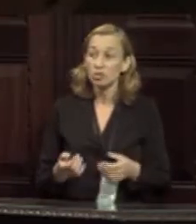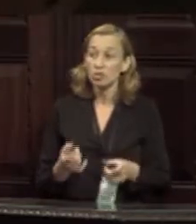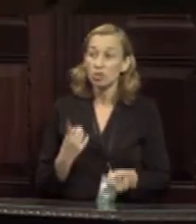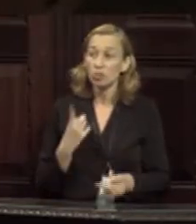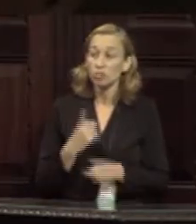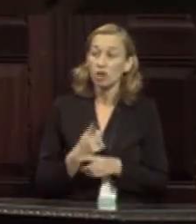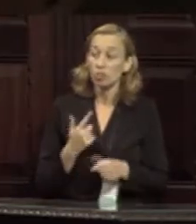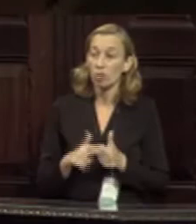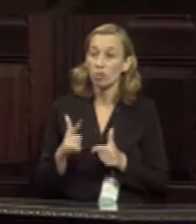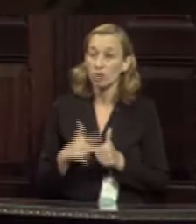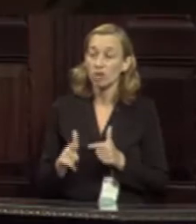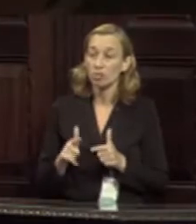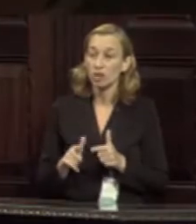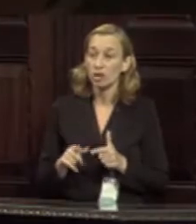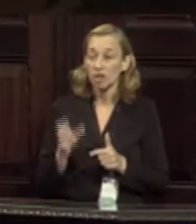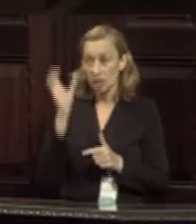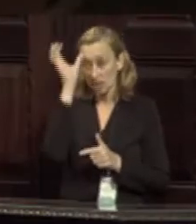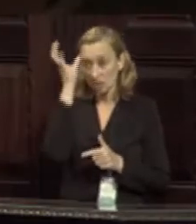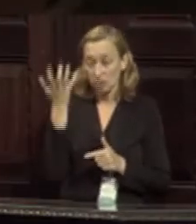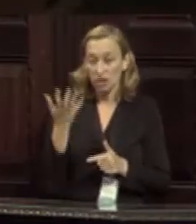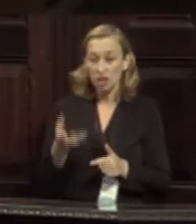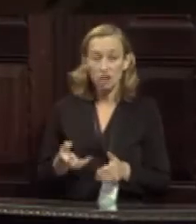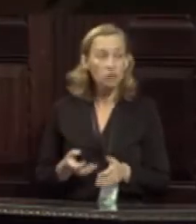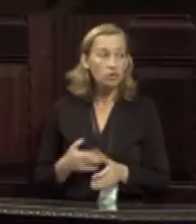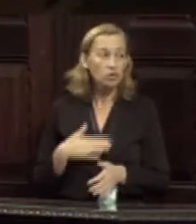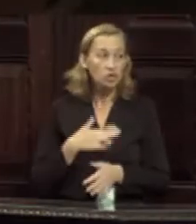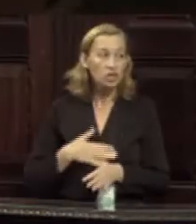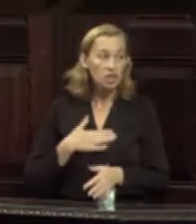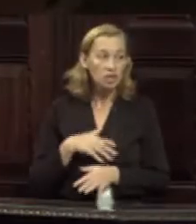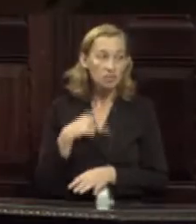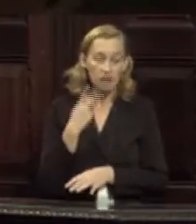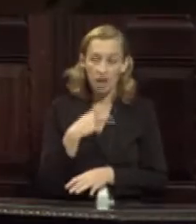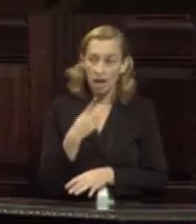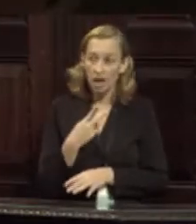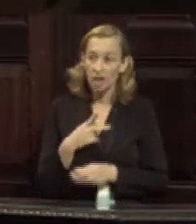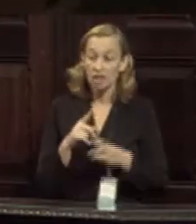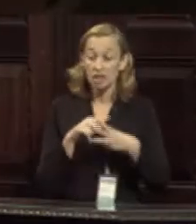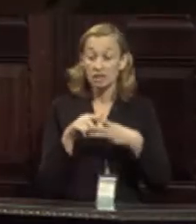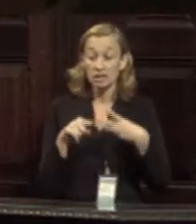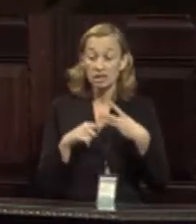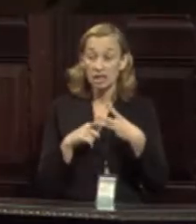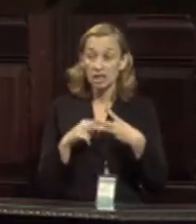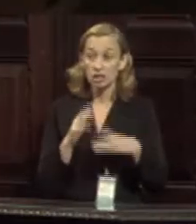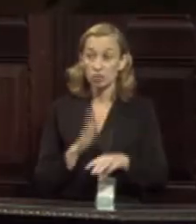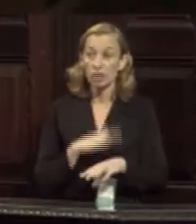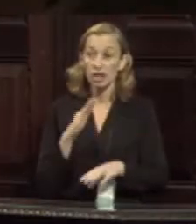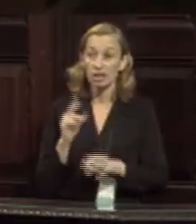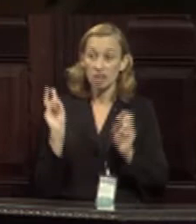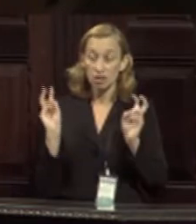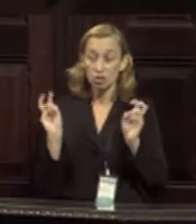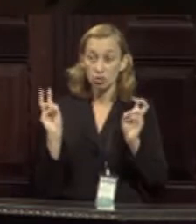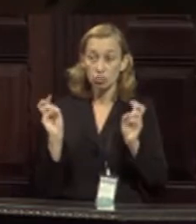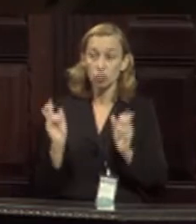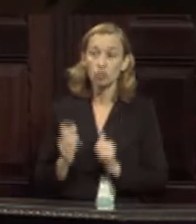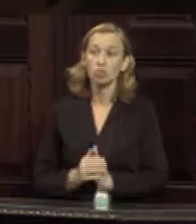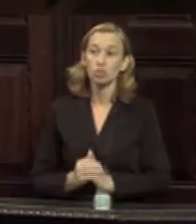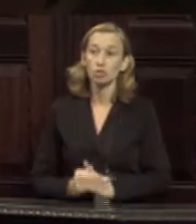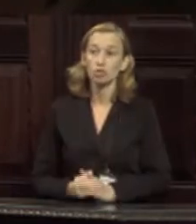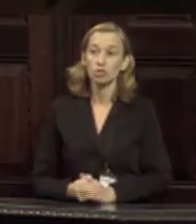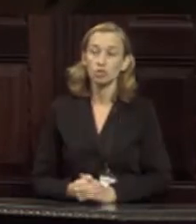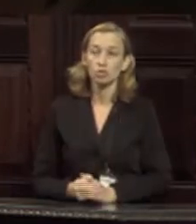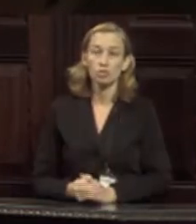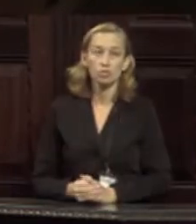eu gostaria de não parar, porque eu ainda tenho mais 3 questões para colocar na